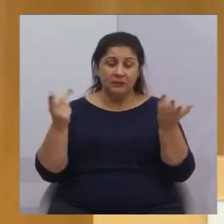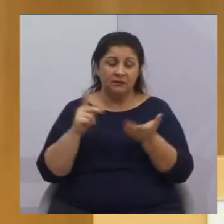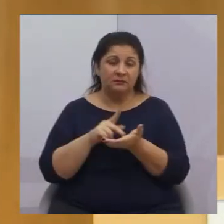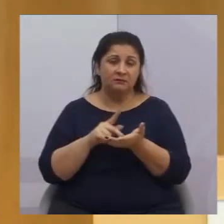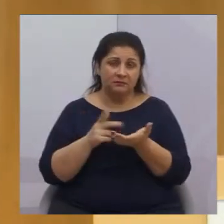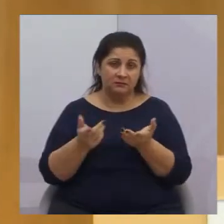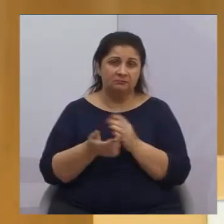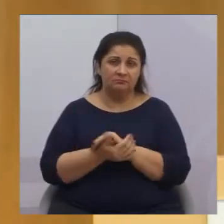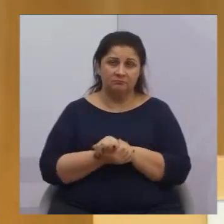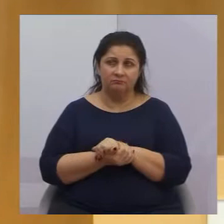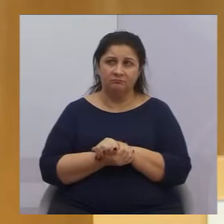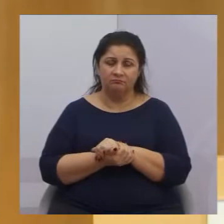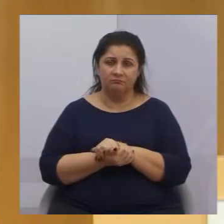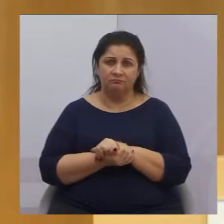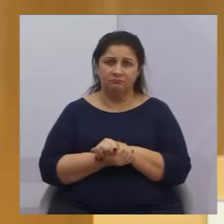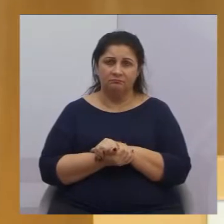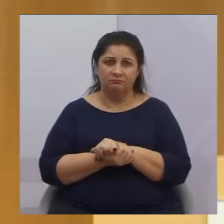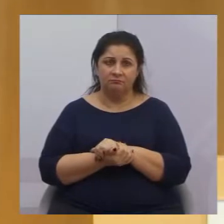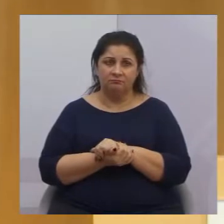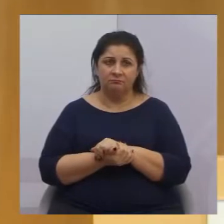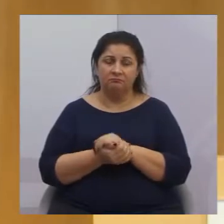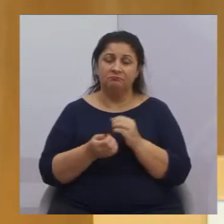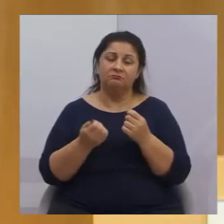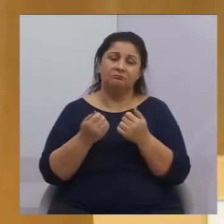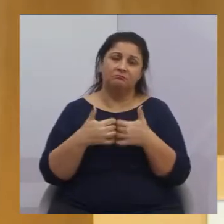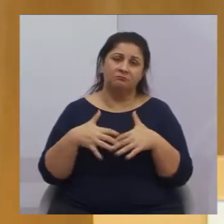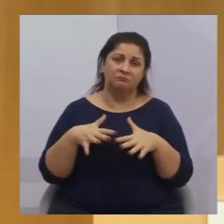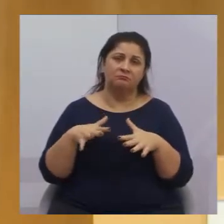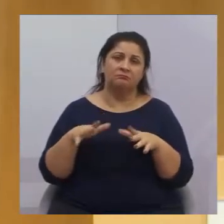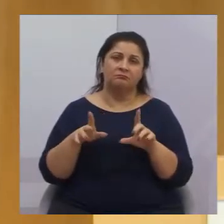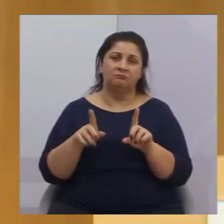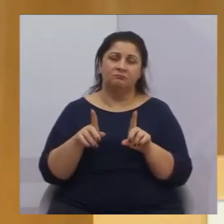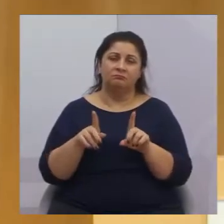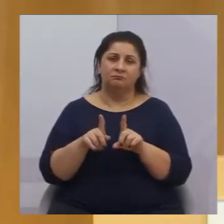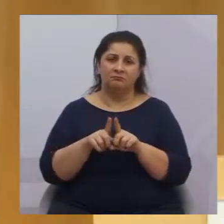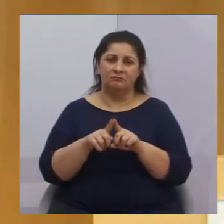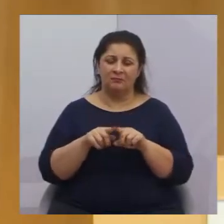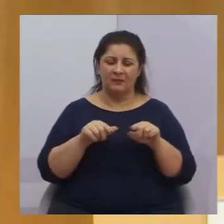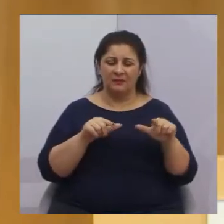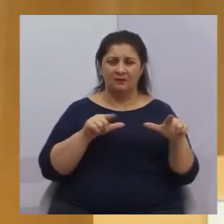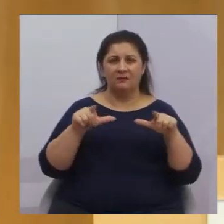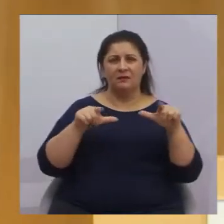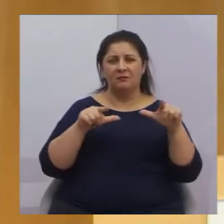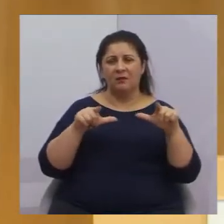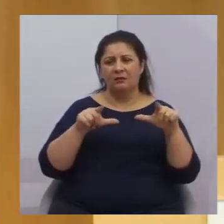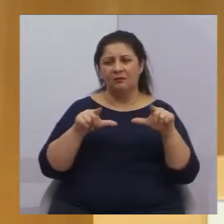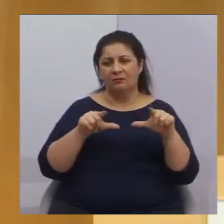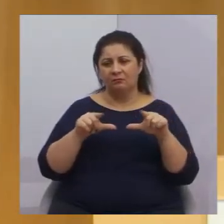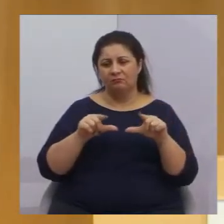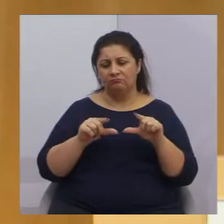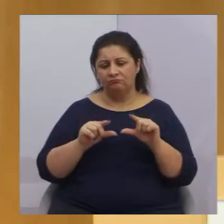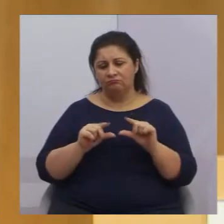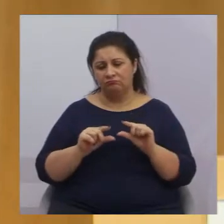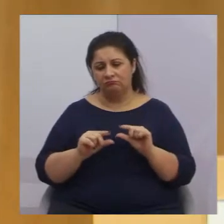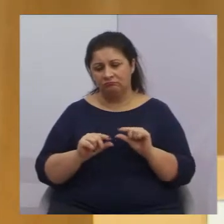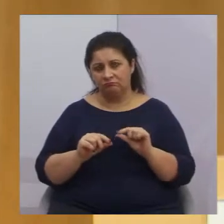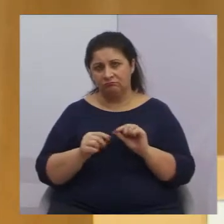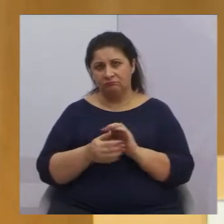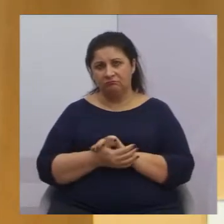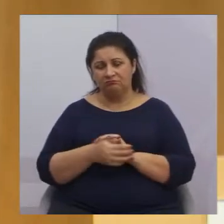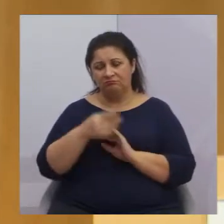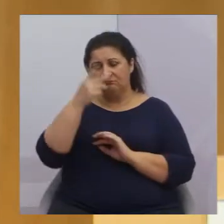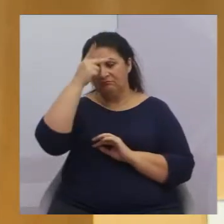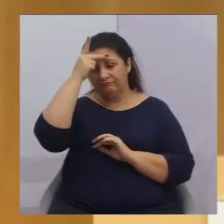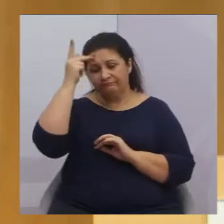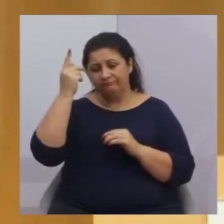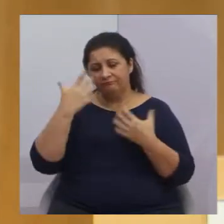que era, né? E aí vai, além de caindo a produtividade, essa pessoa ela vai